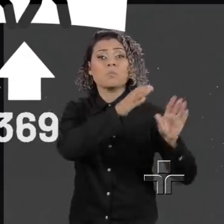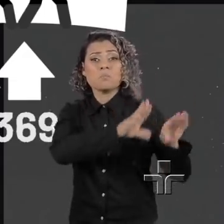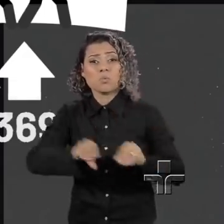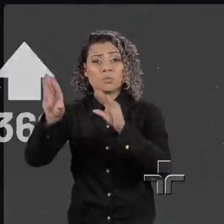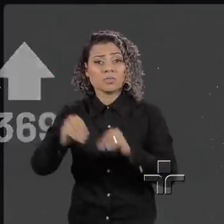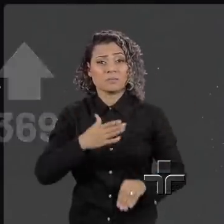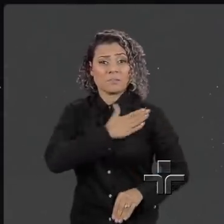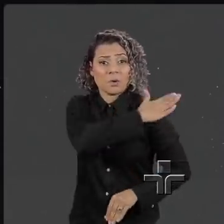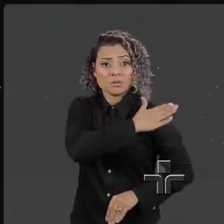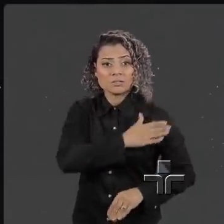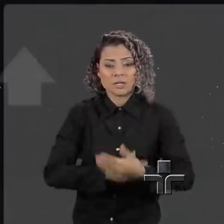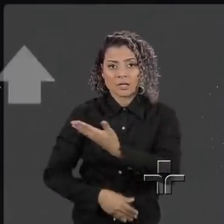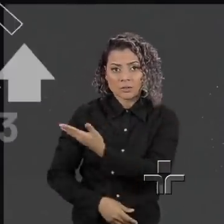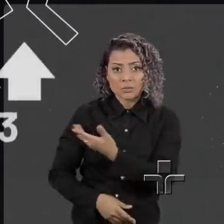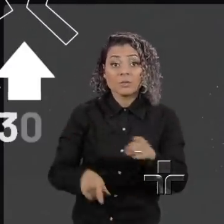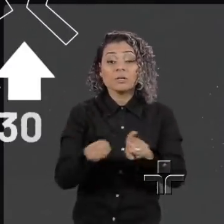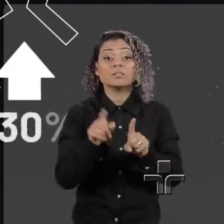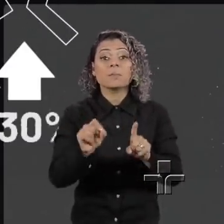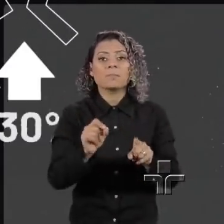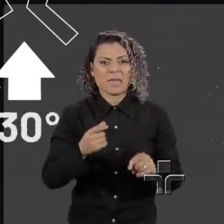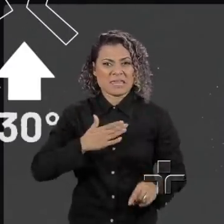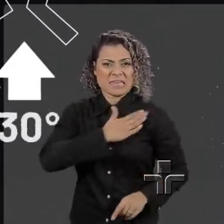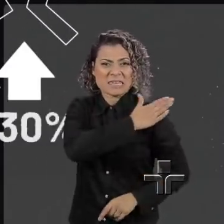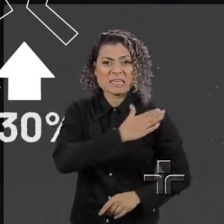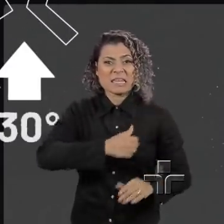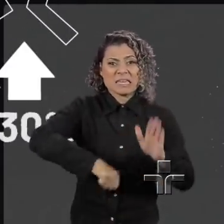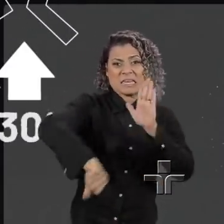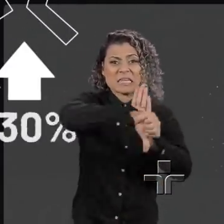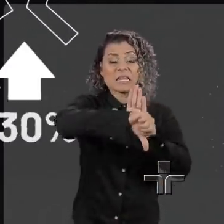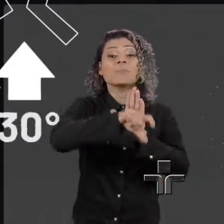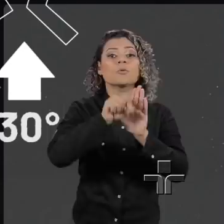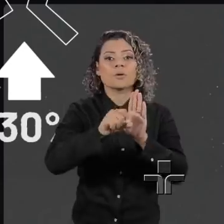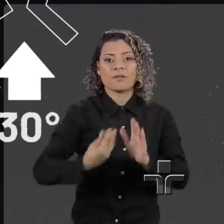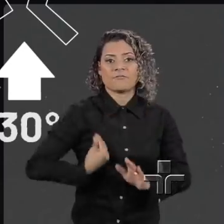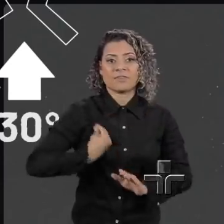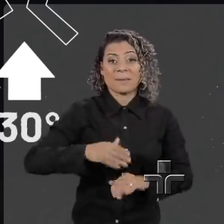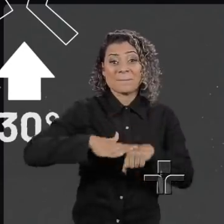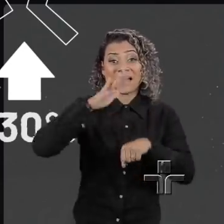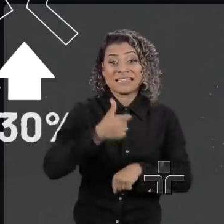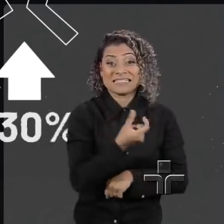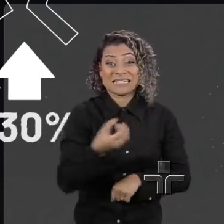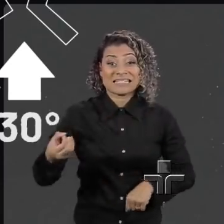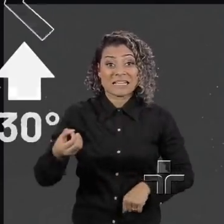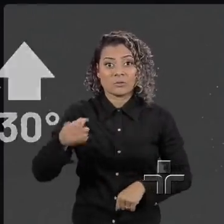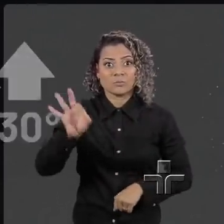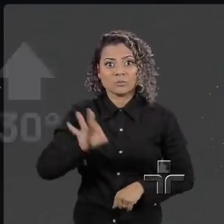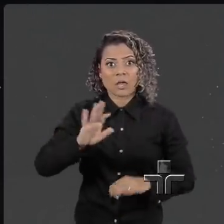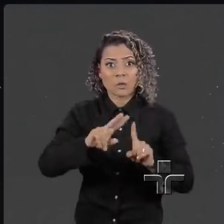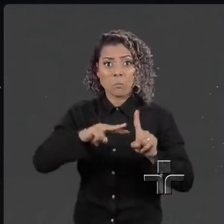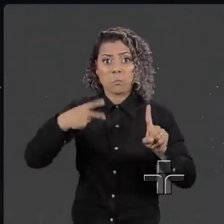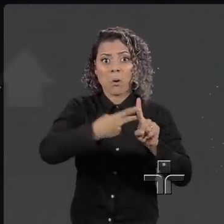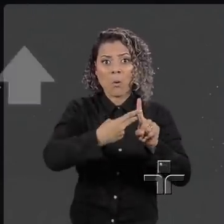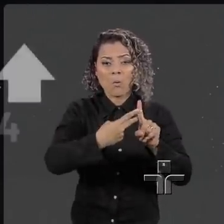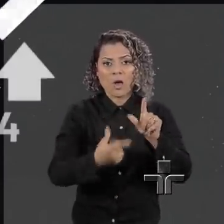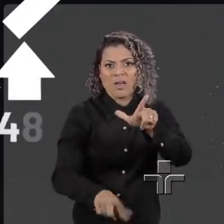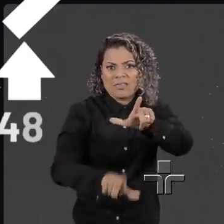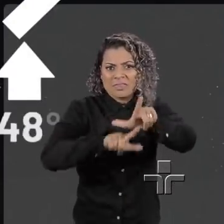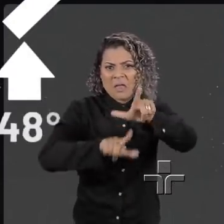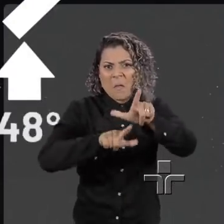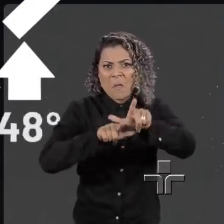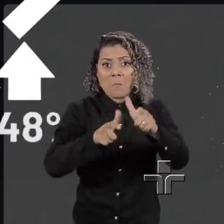2.000%. Apologia e incitação a crimes contra a vida, mais de 600%. Neonazismo, quase